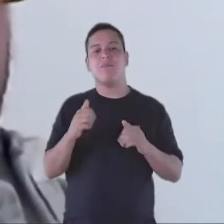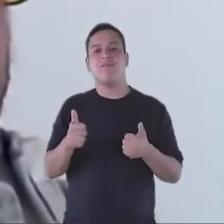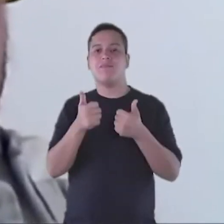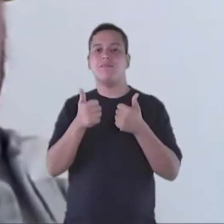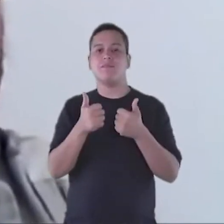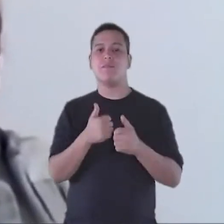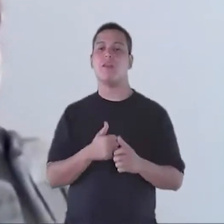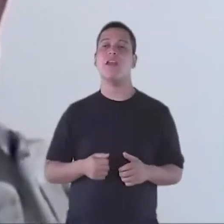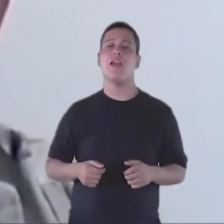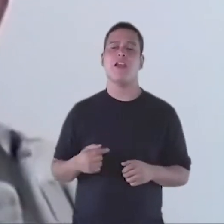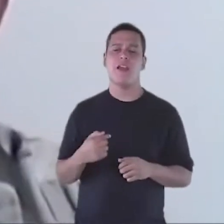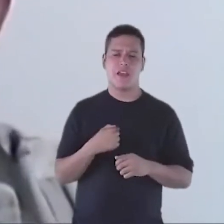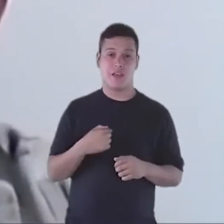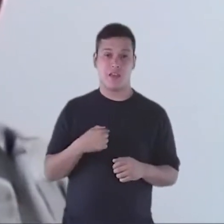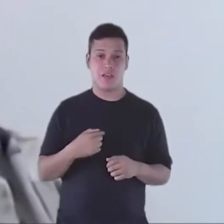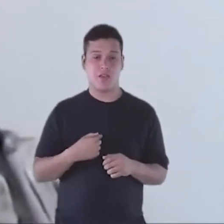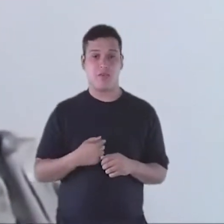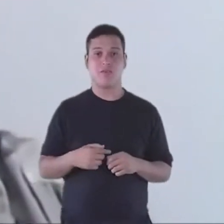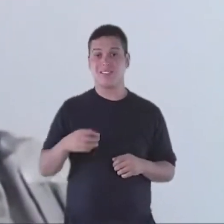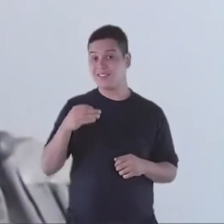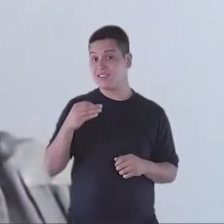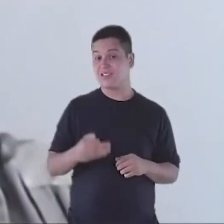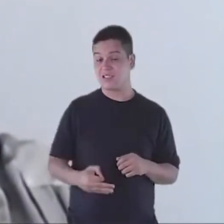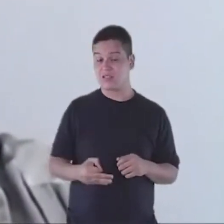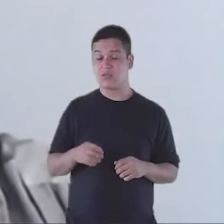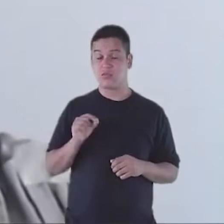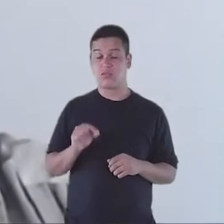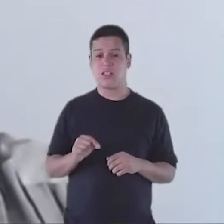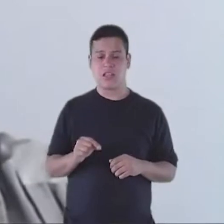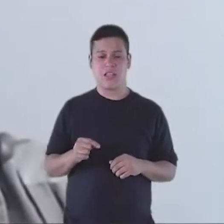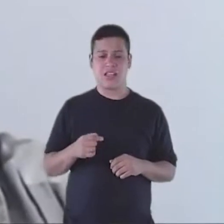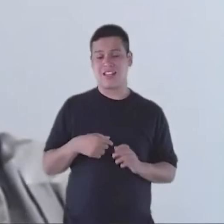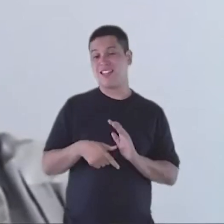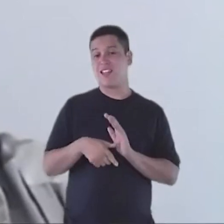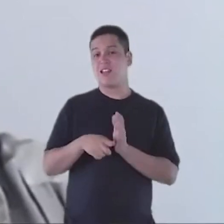eu tenho certeza que eu escrevi muito no avental dela,